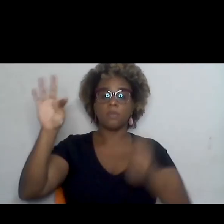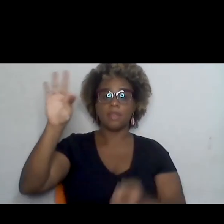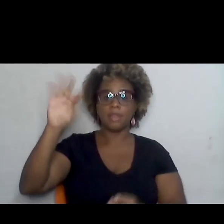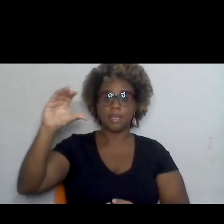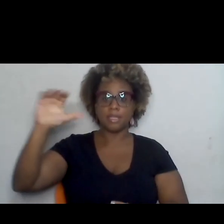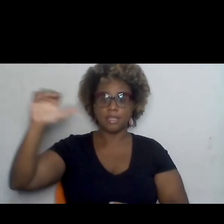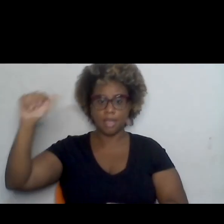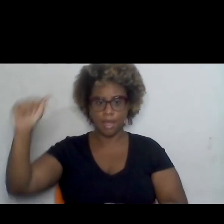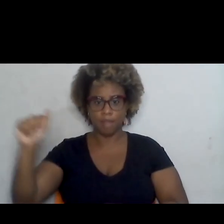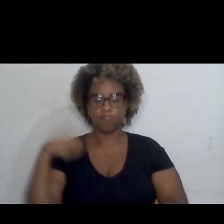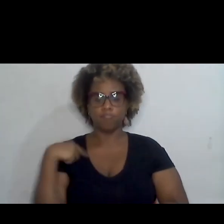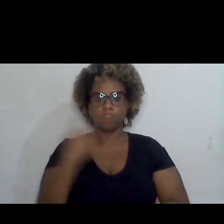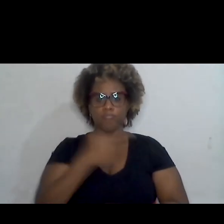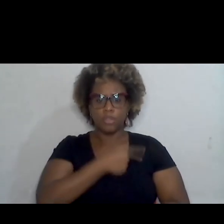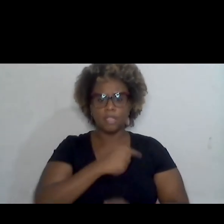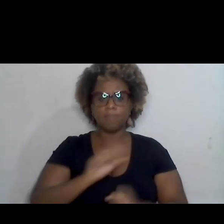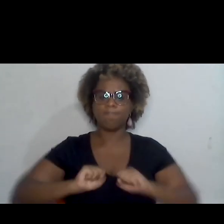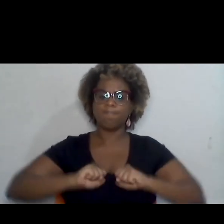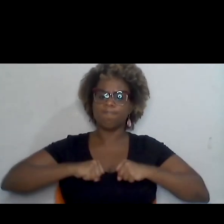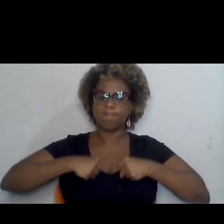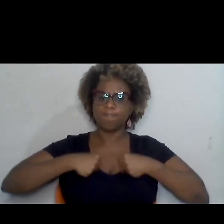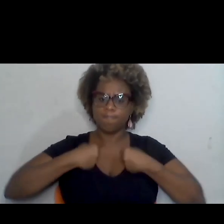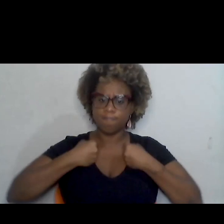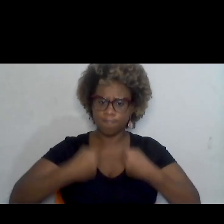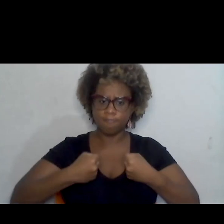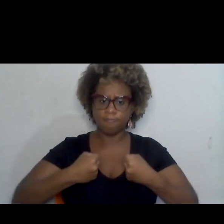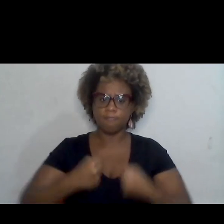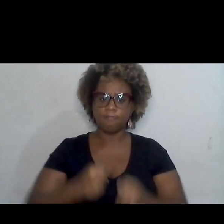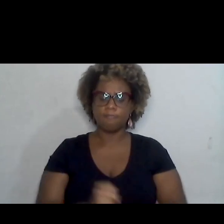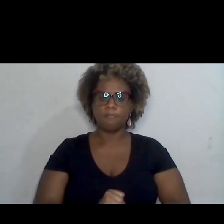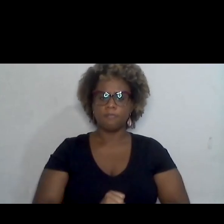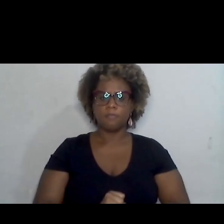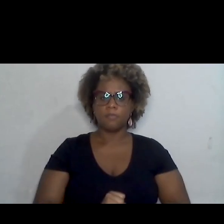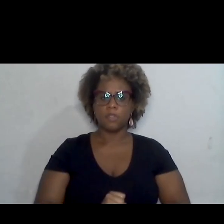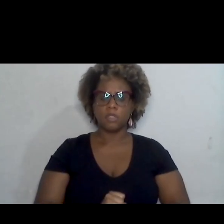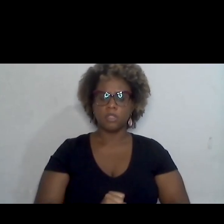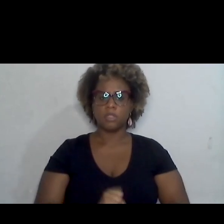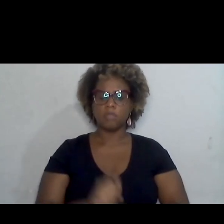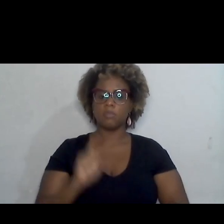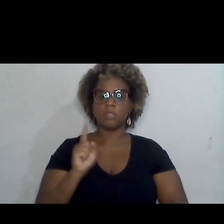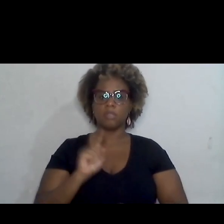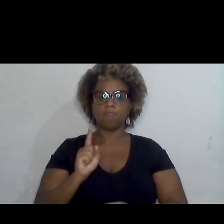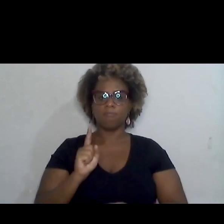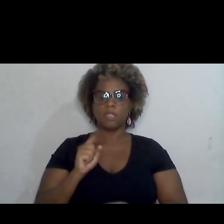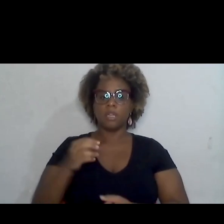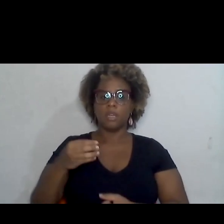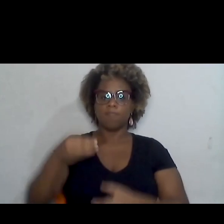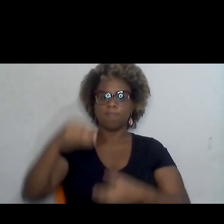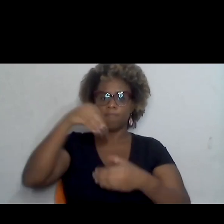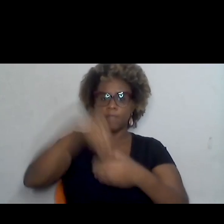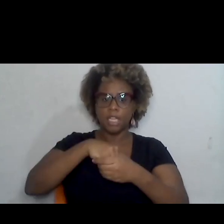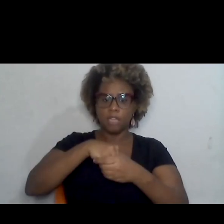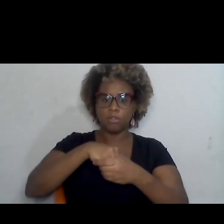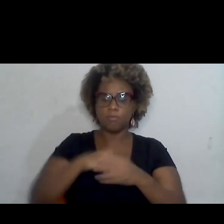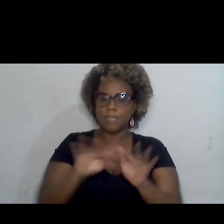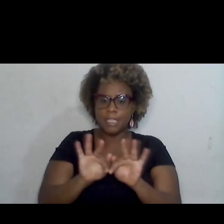muito empenhados, de fato, numa solução definitiva, porque, de fato, não será feito um paliativo no Teatro Castro Alves, ele passará por uma complexa